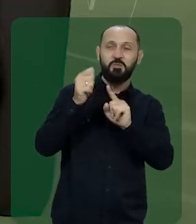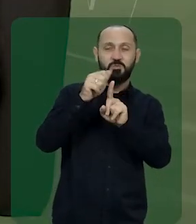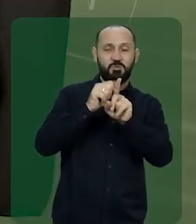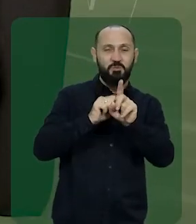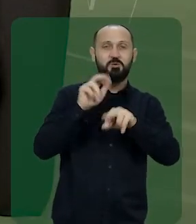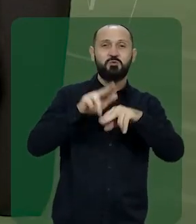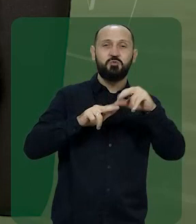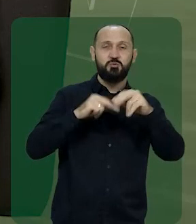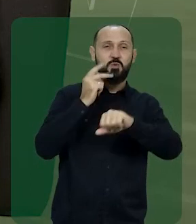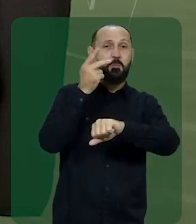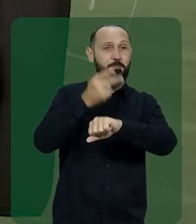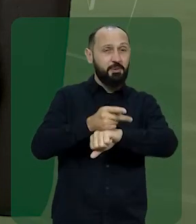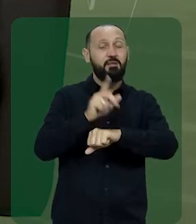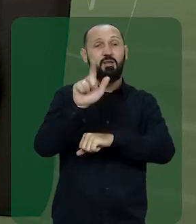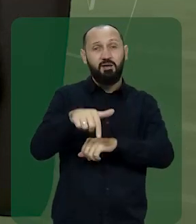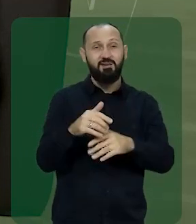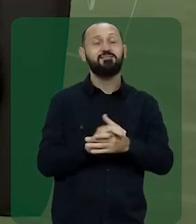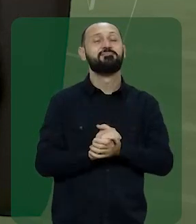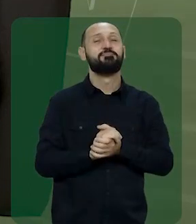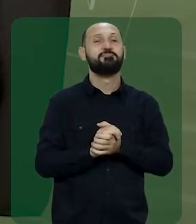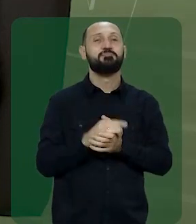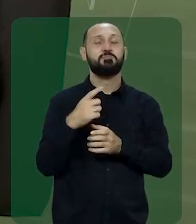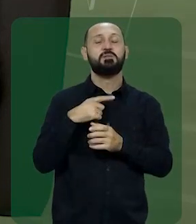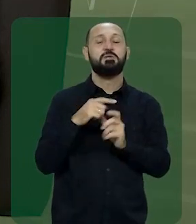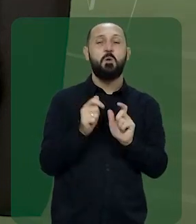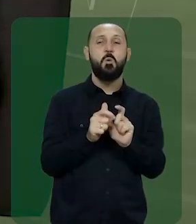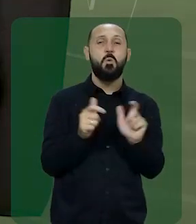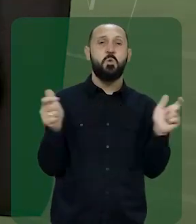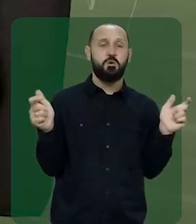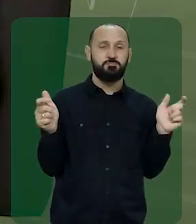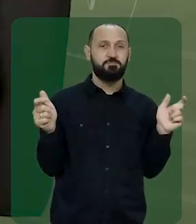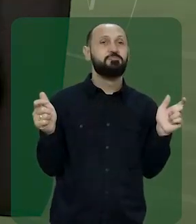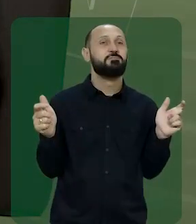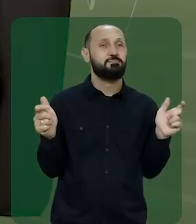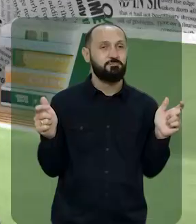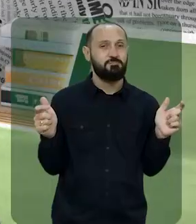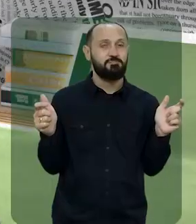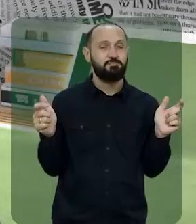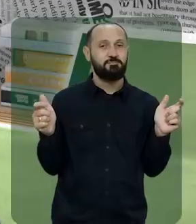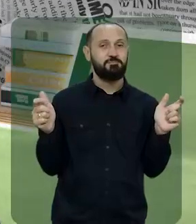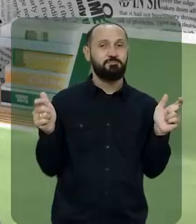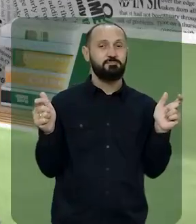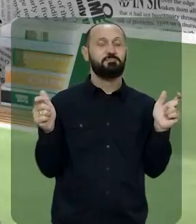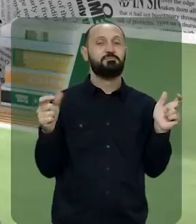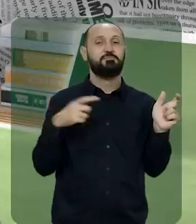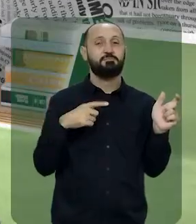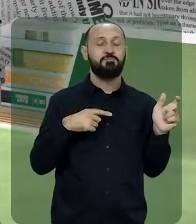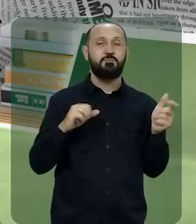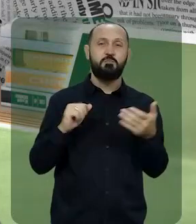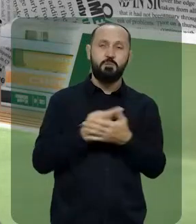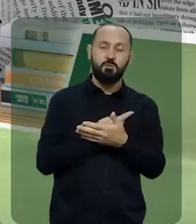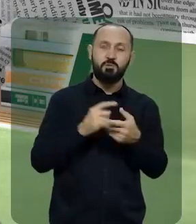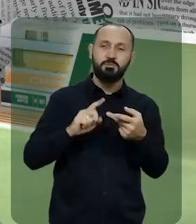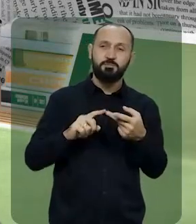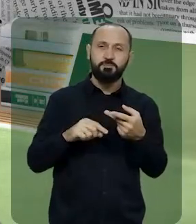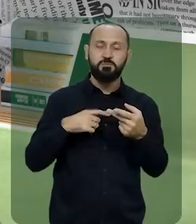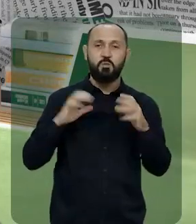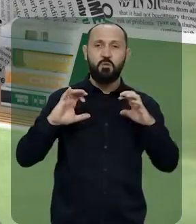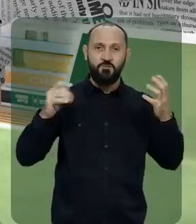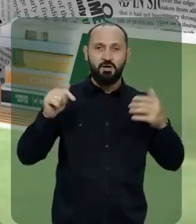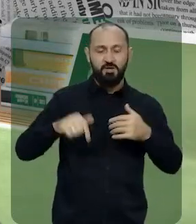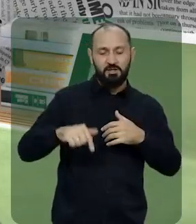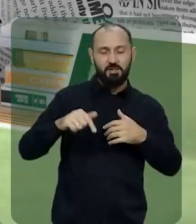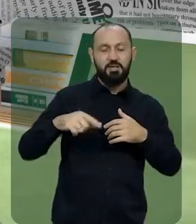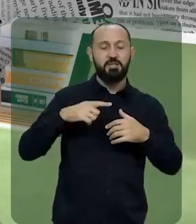números e não desses números subnotificados. Esse é o papel também do Junho Prata? Exatamente. Então, o